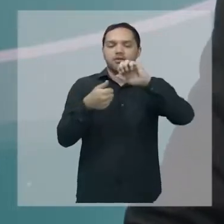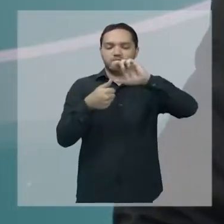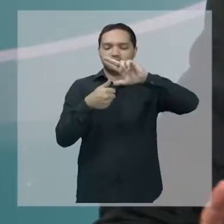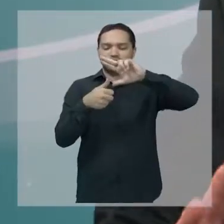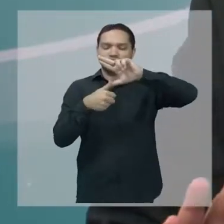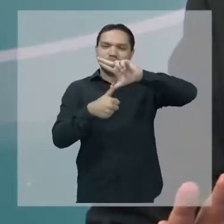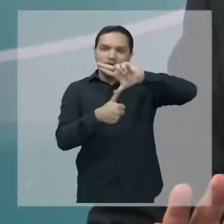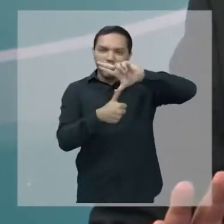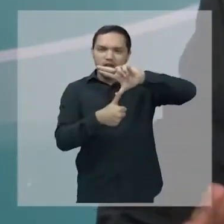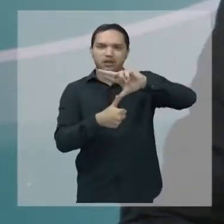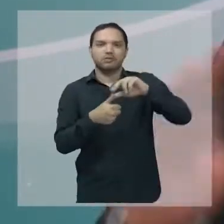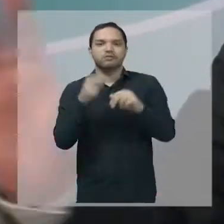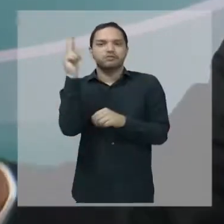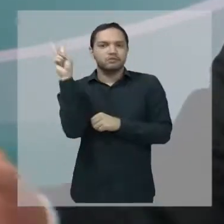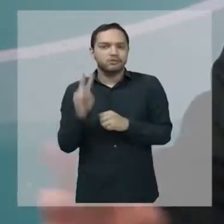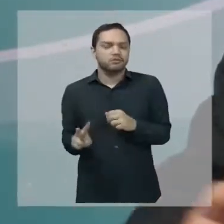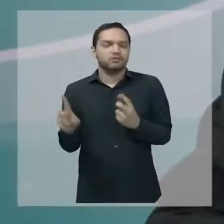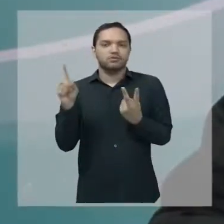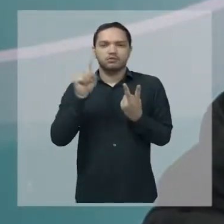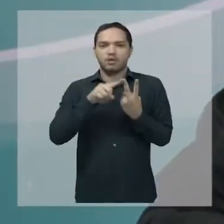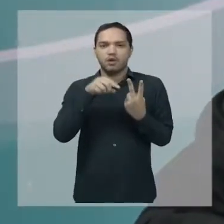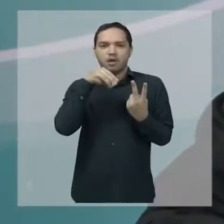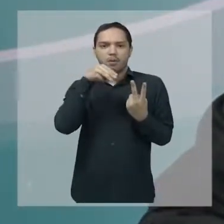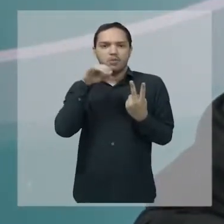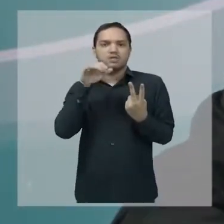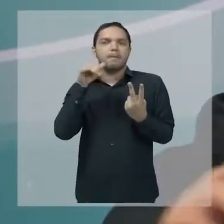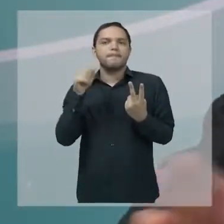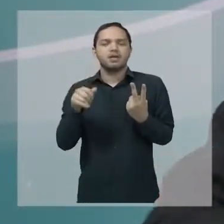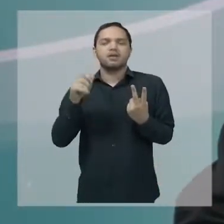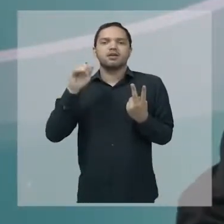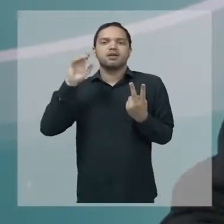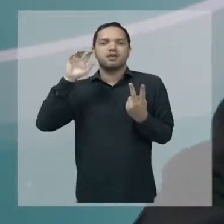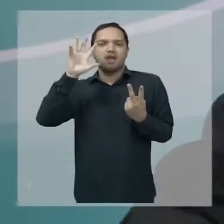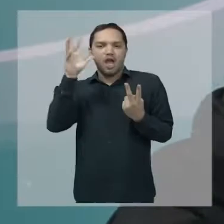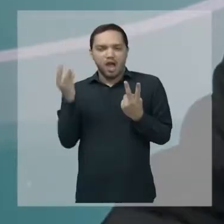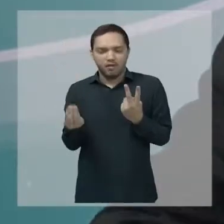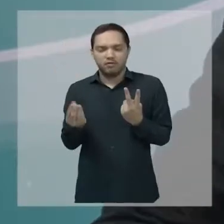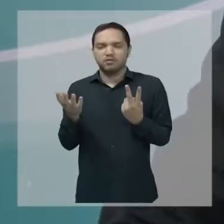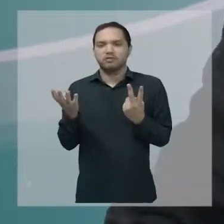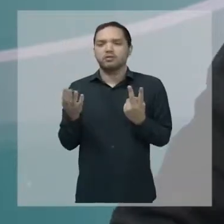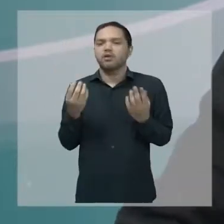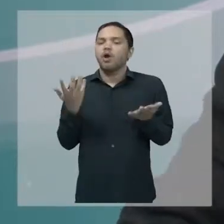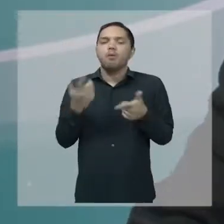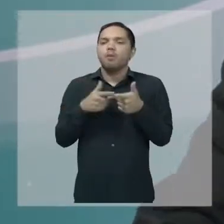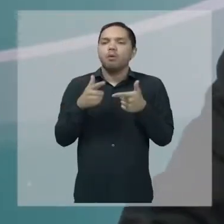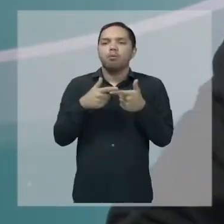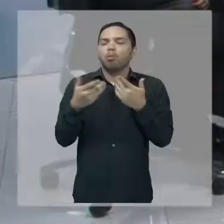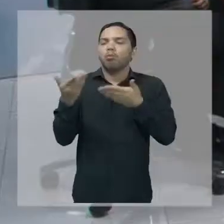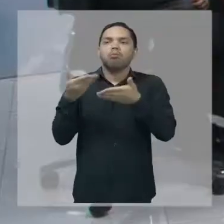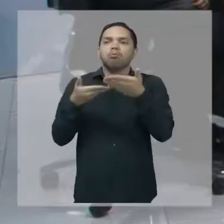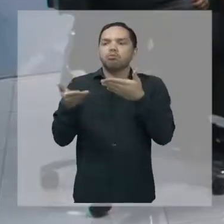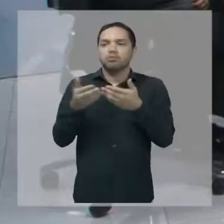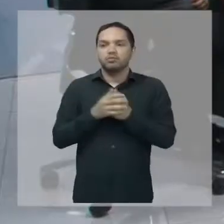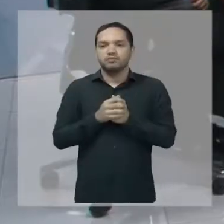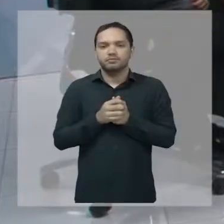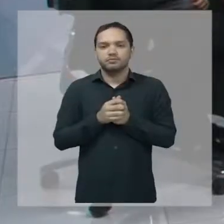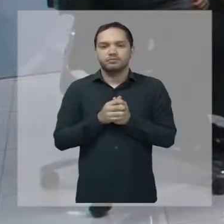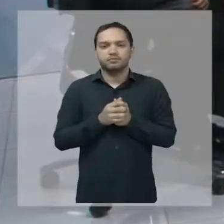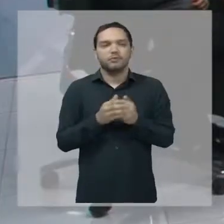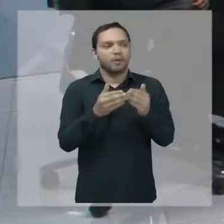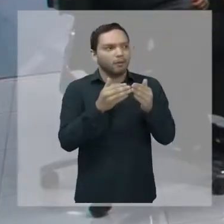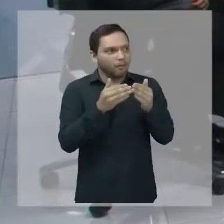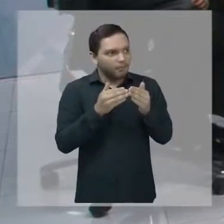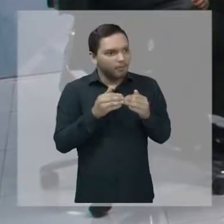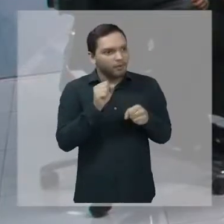isso não tem nenhum problema. Você dizer Venezuela, Moçambique, etc., qual é o problema de levar a empresa brasileira para fora?